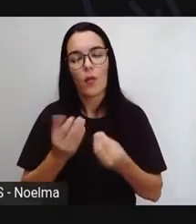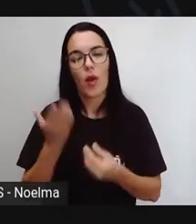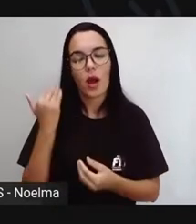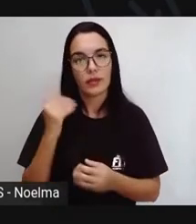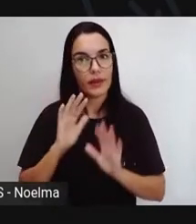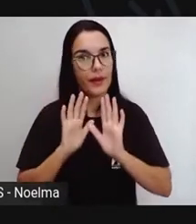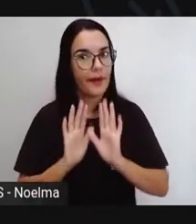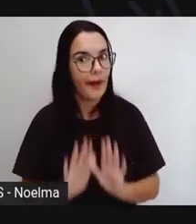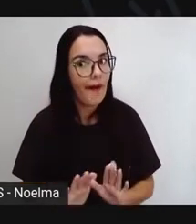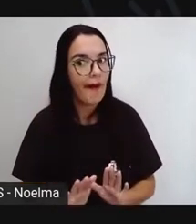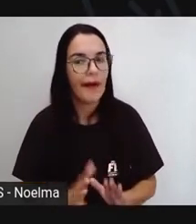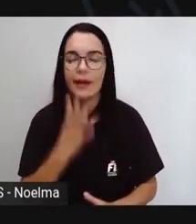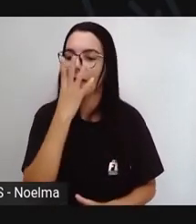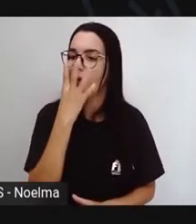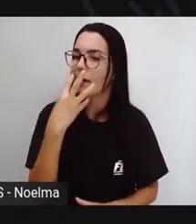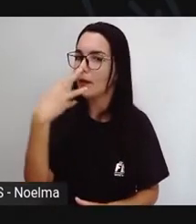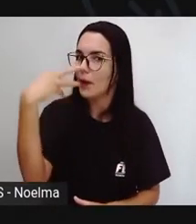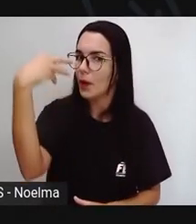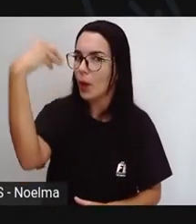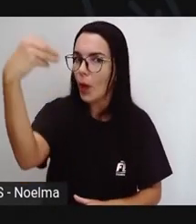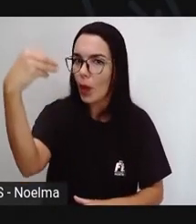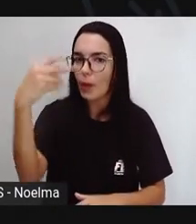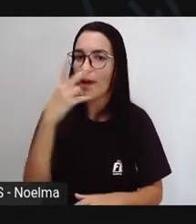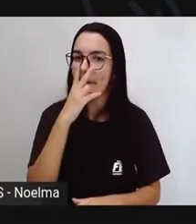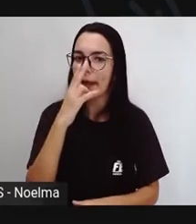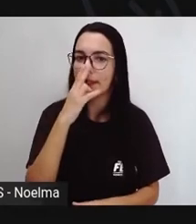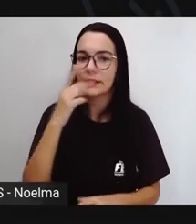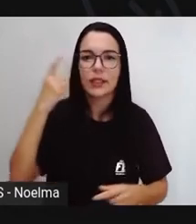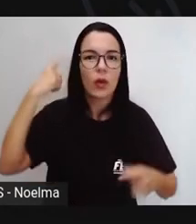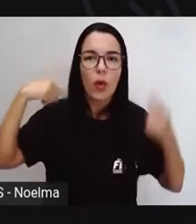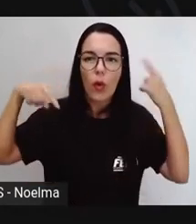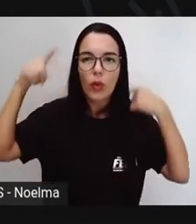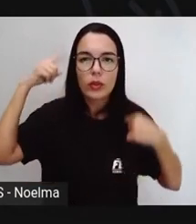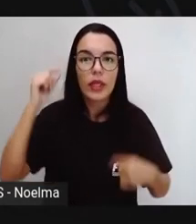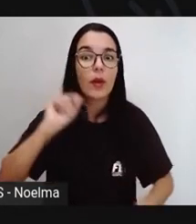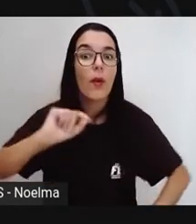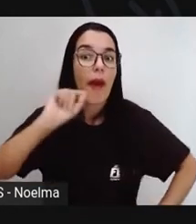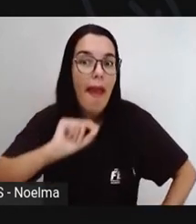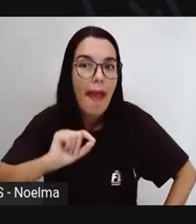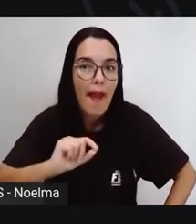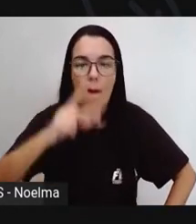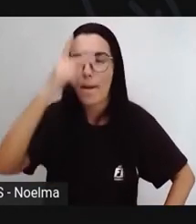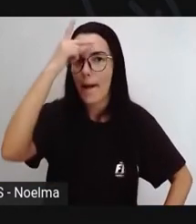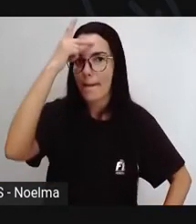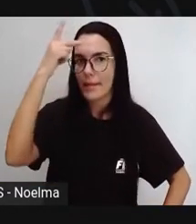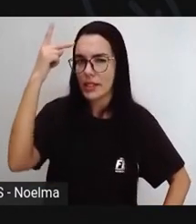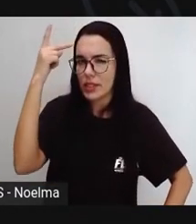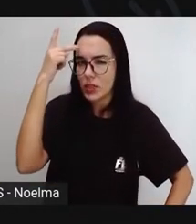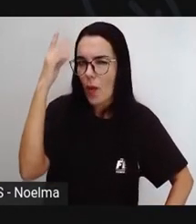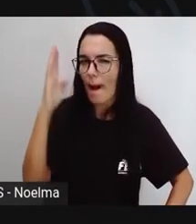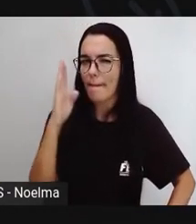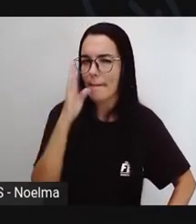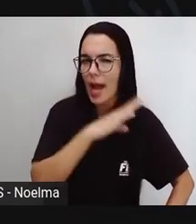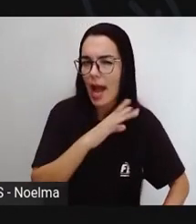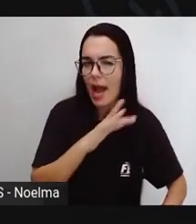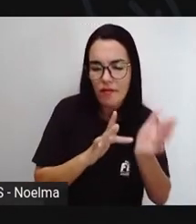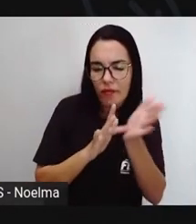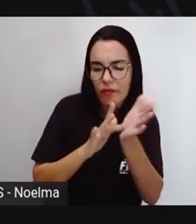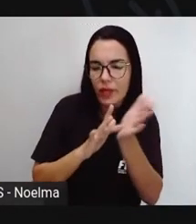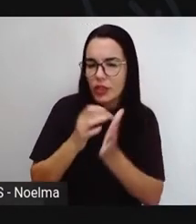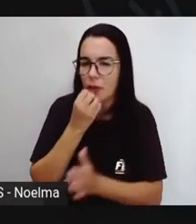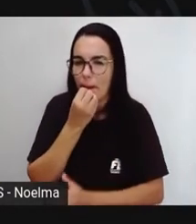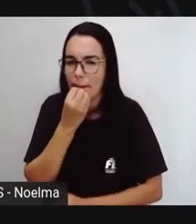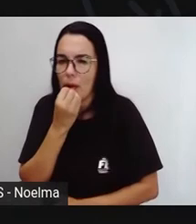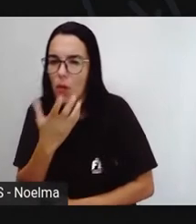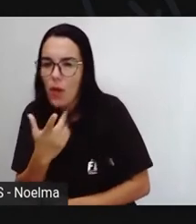Lobo em pele de cordeiro é uma pessoa má que finge ser boazinha para ganhar confiança dos outros.